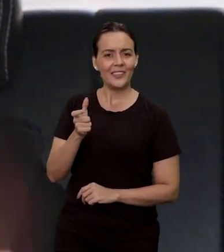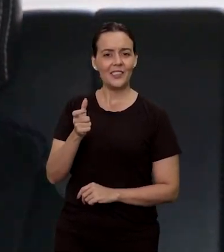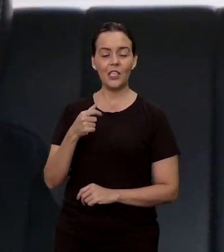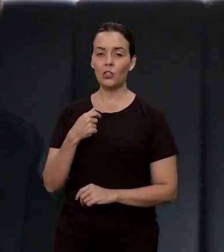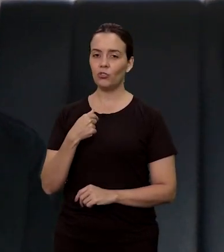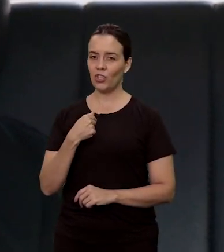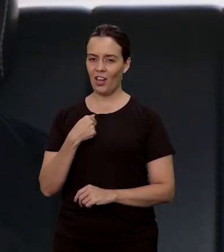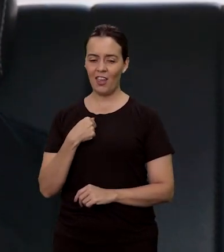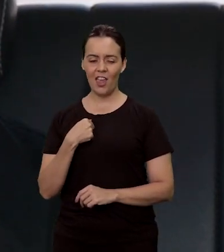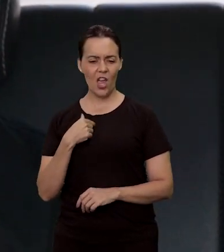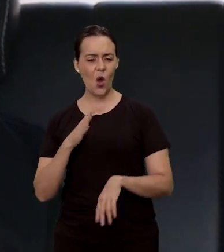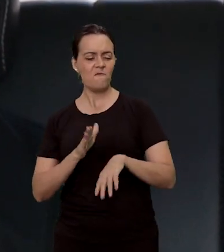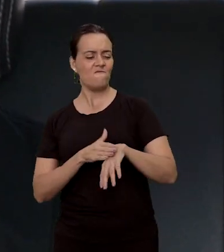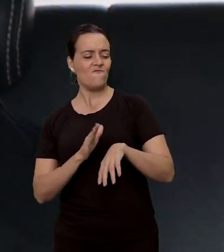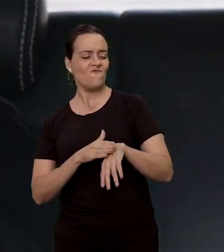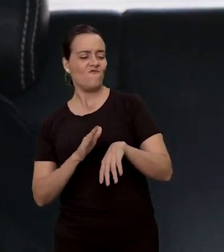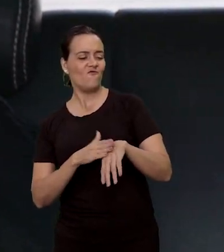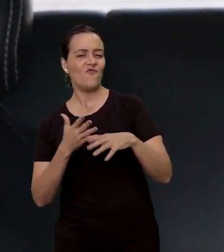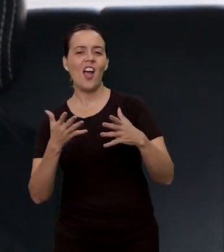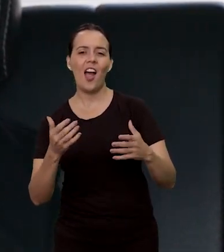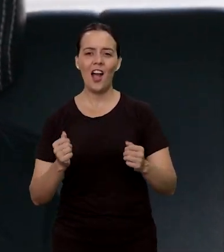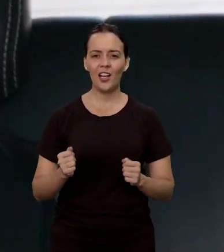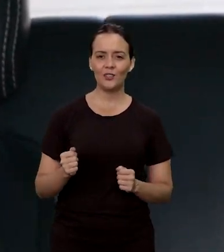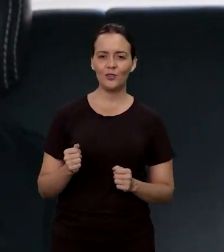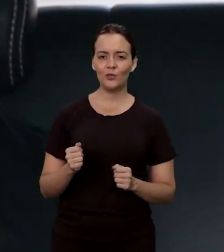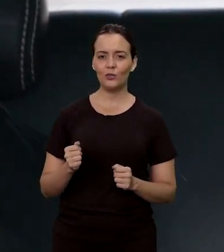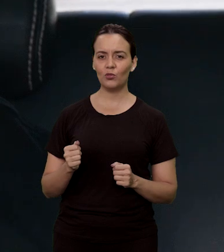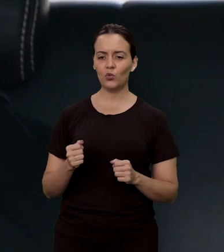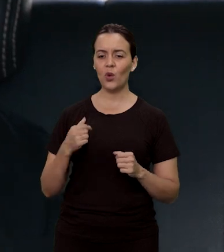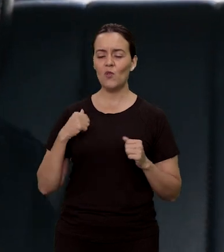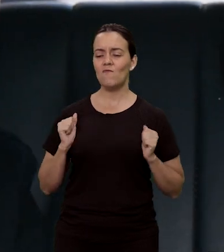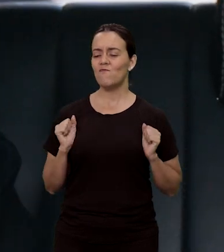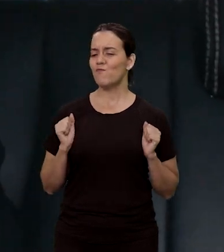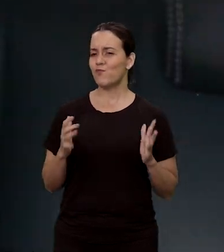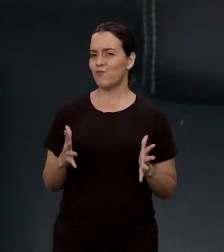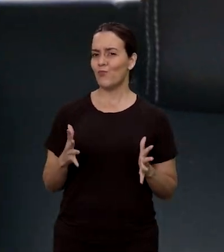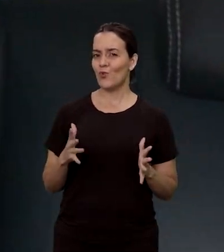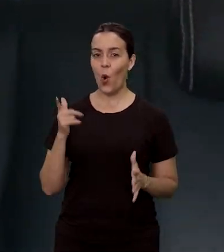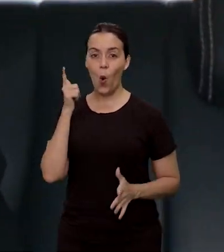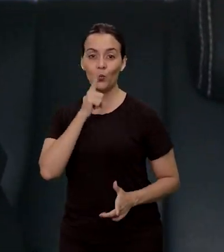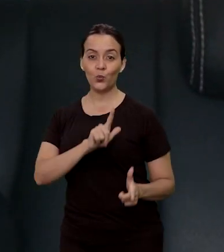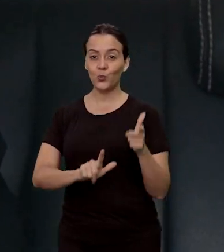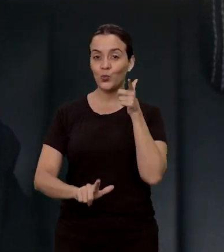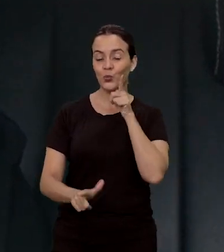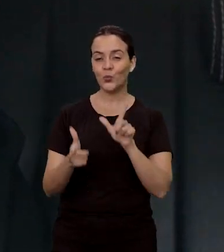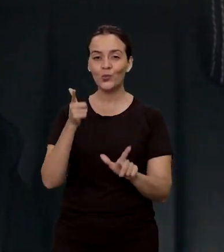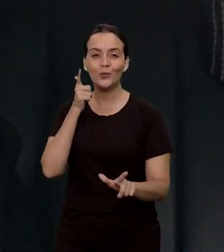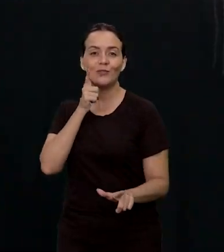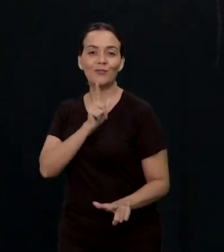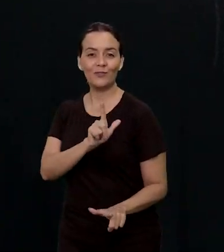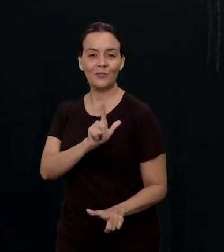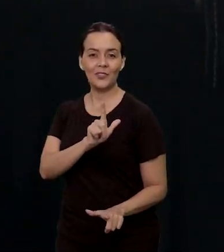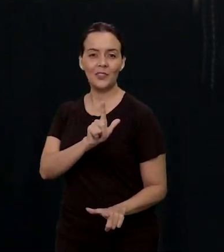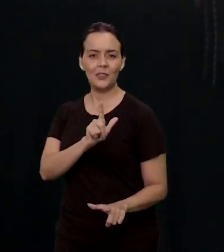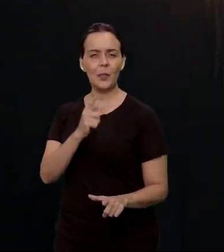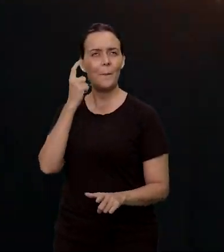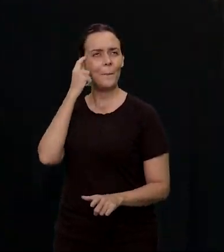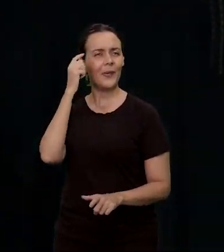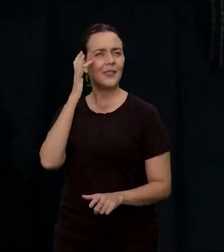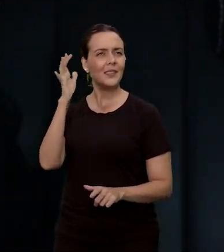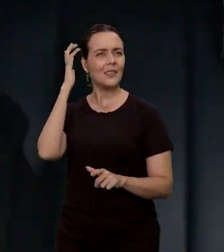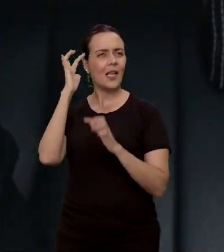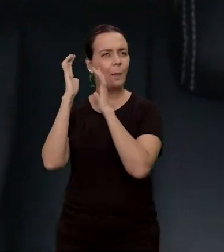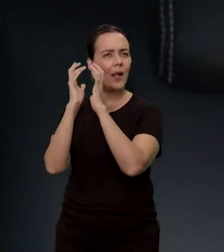faço, né, talvez dessa atitude sempre de estar realizando e aterrissando, né, todas essas reflexões, esse pensamento em